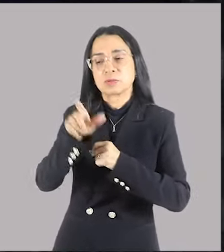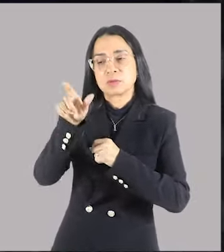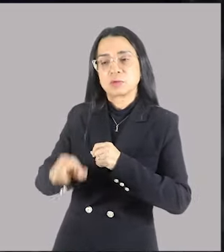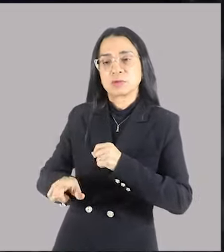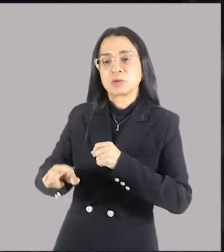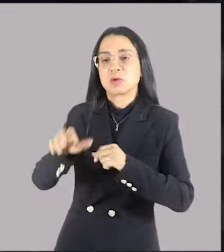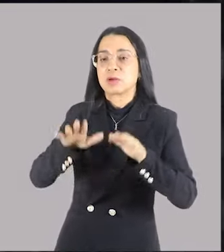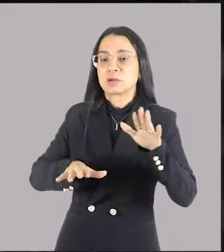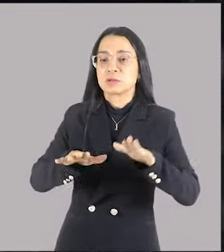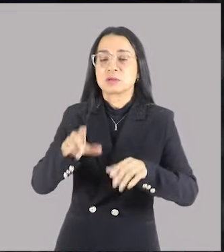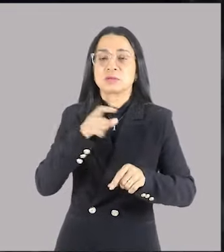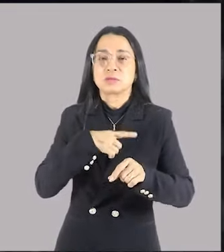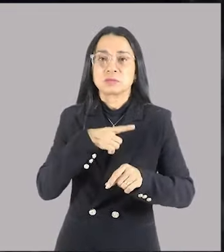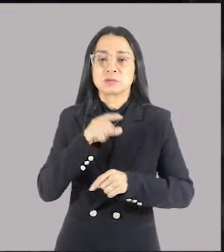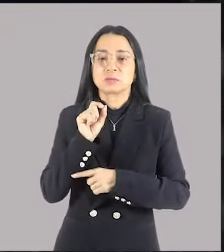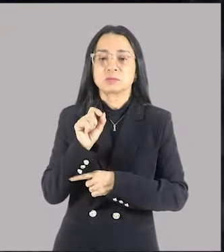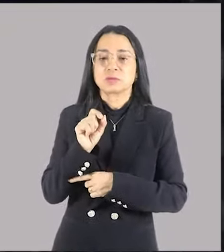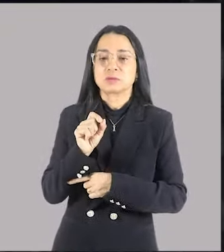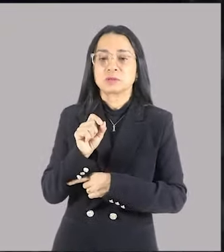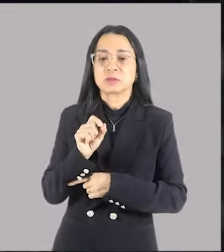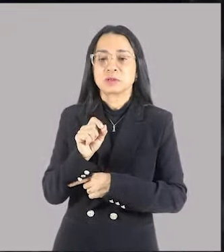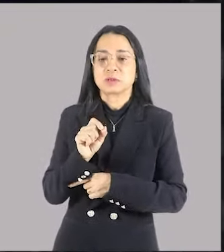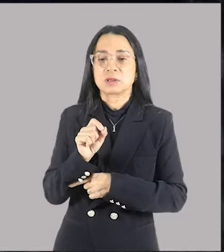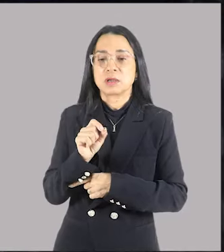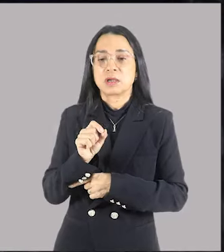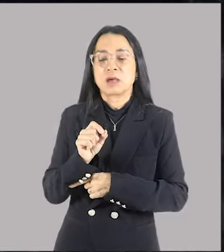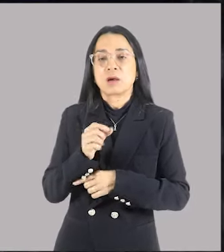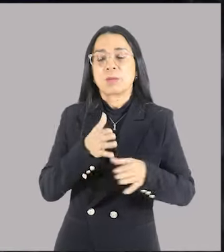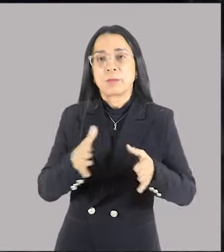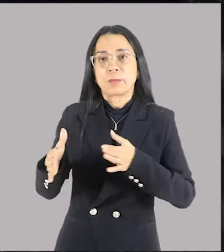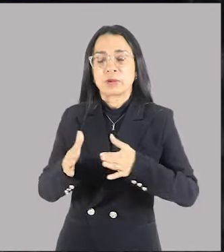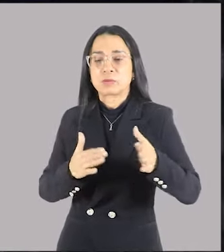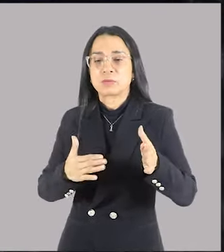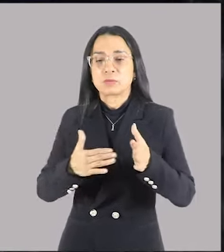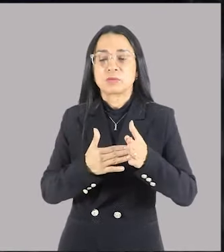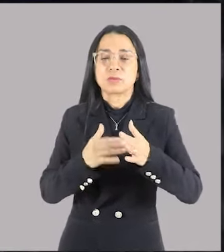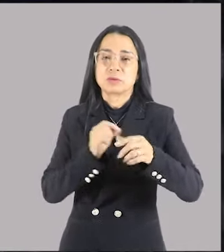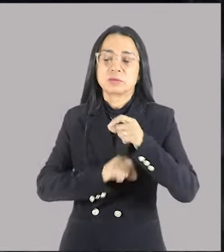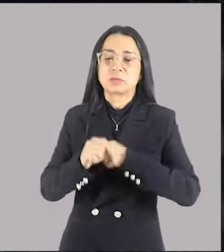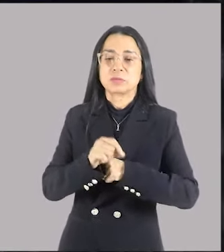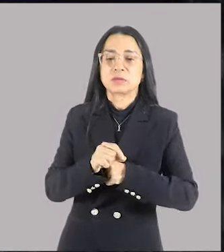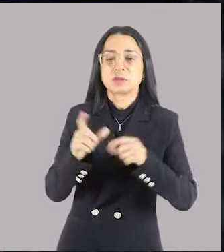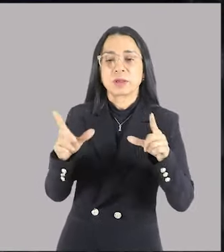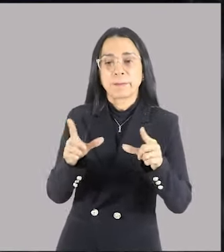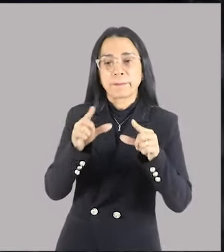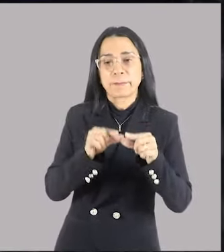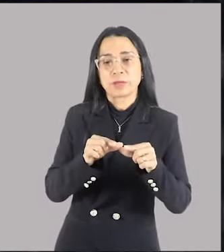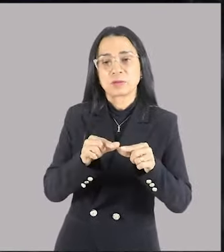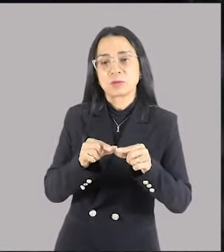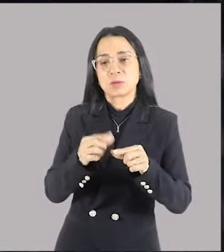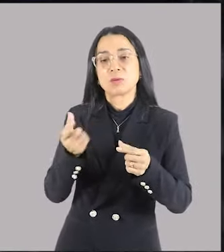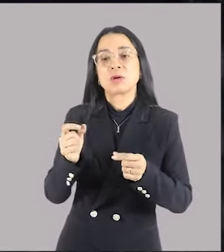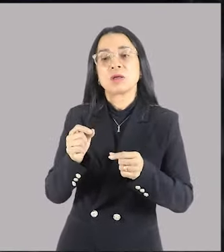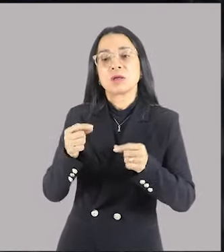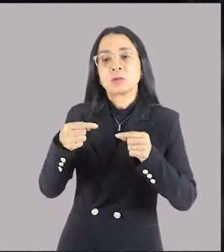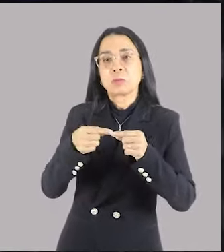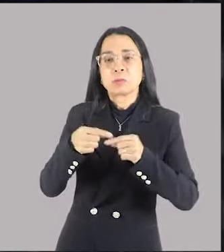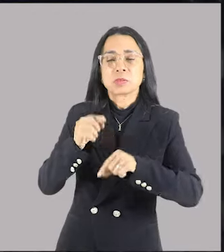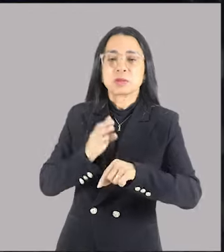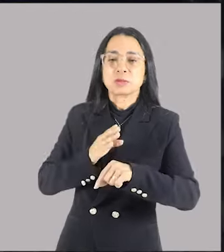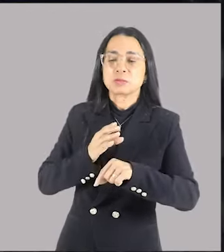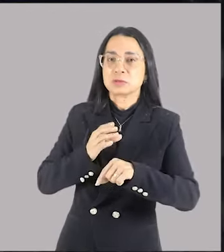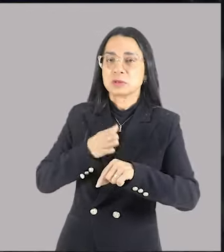público estável temos que o estágio probatório é menor em caso de concurso e em caso de nomeação política não